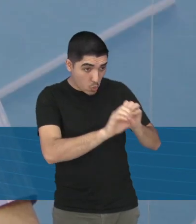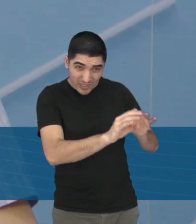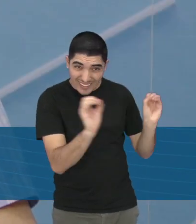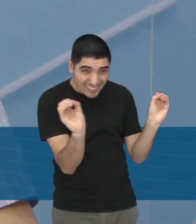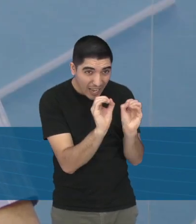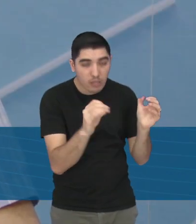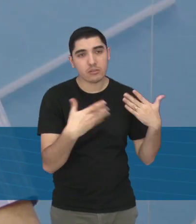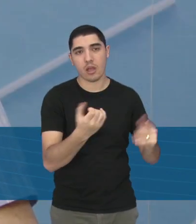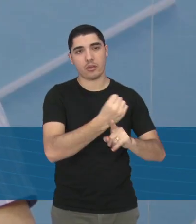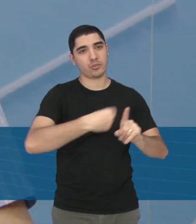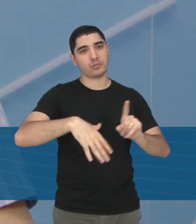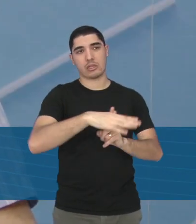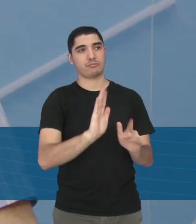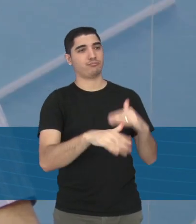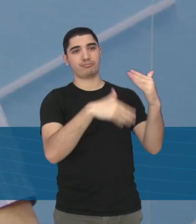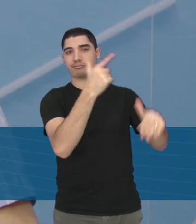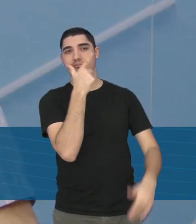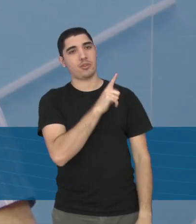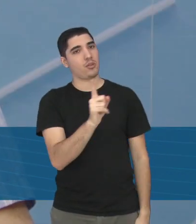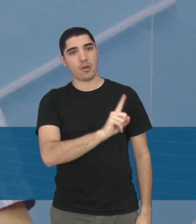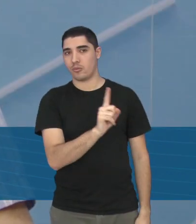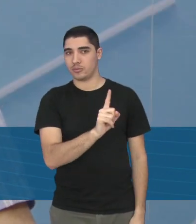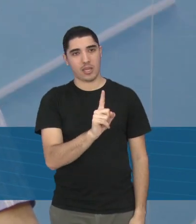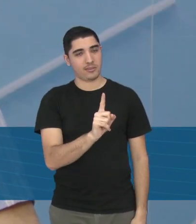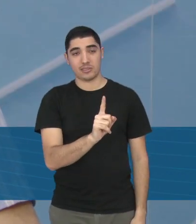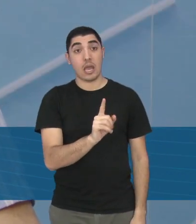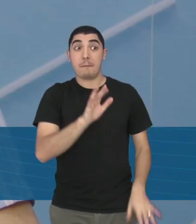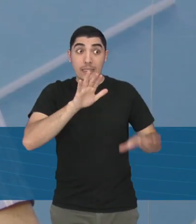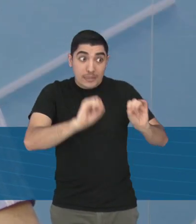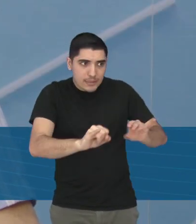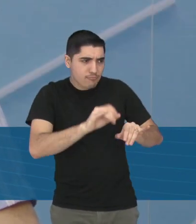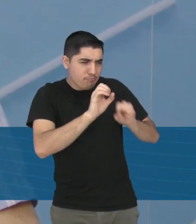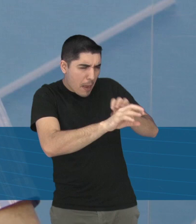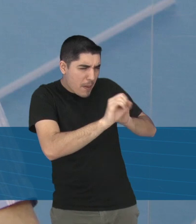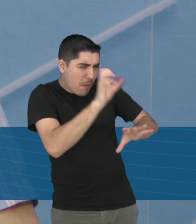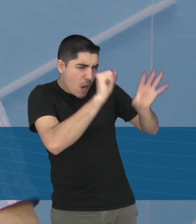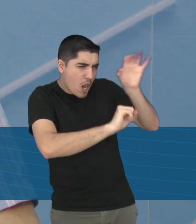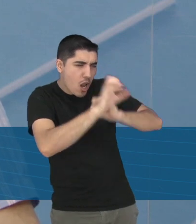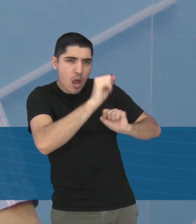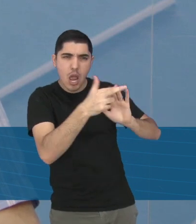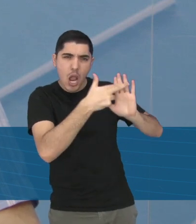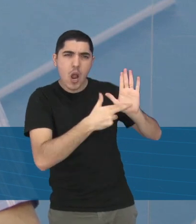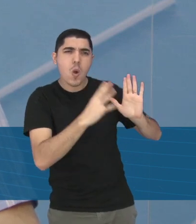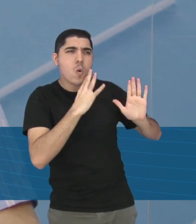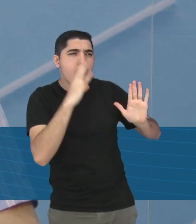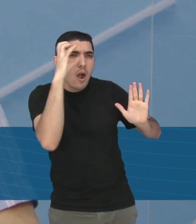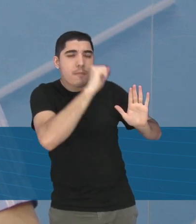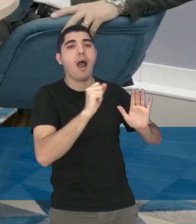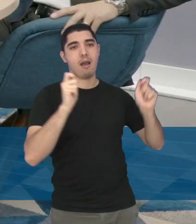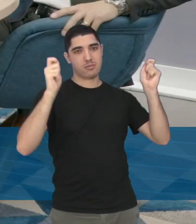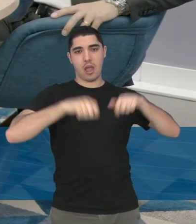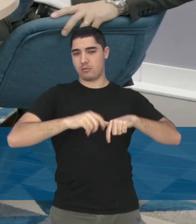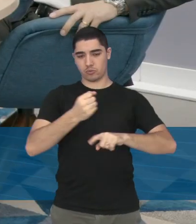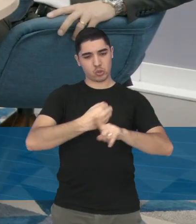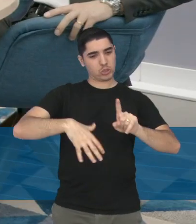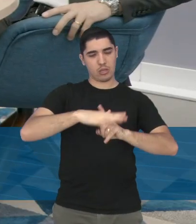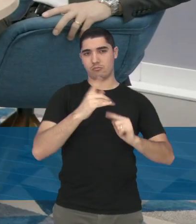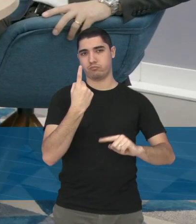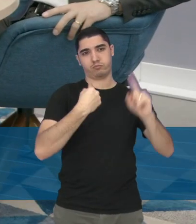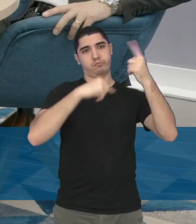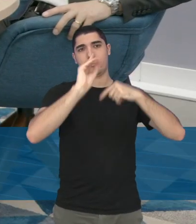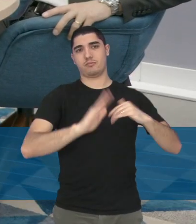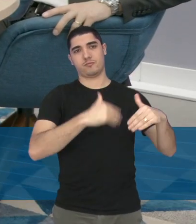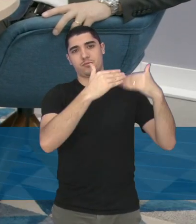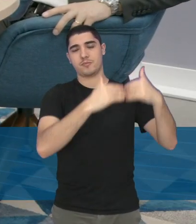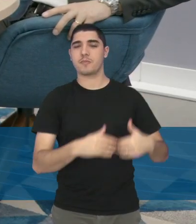nossa sociedade ela não vai evoluir, nós não vamos ter um crescimento que a gente espera ter nos próximos anos. E aí tem um outro lado,